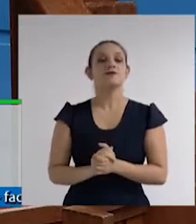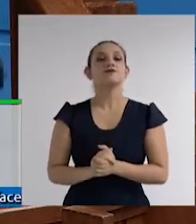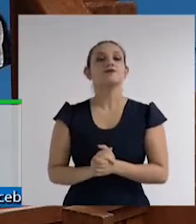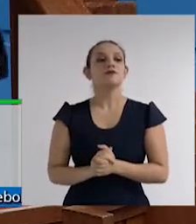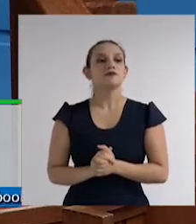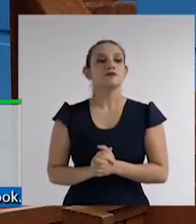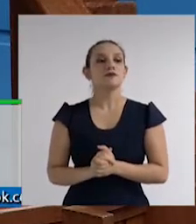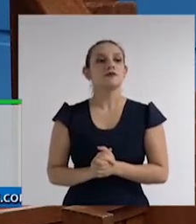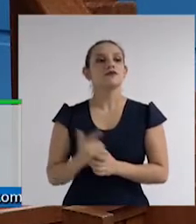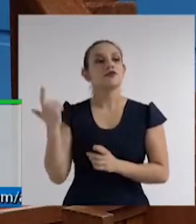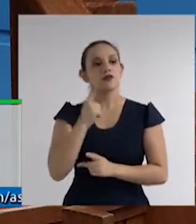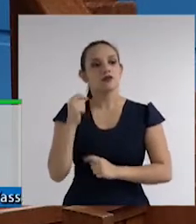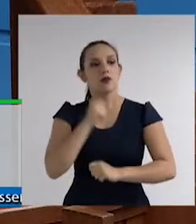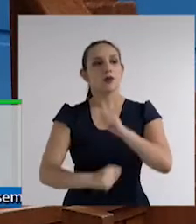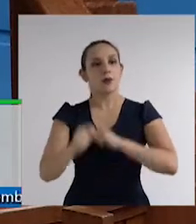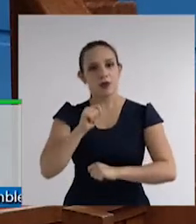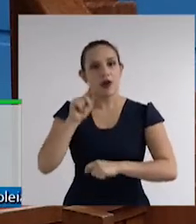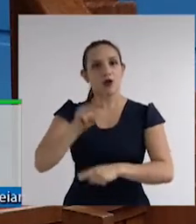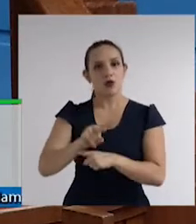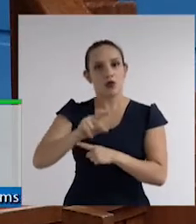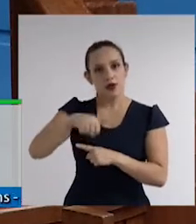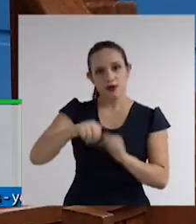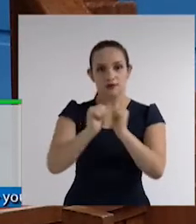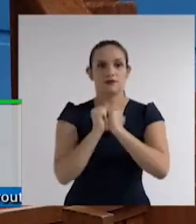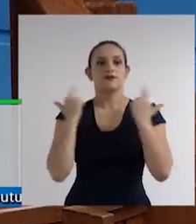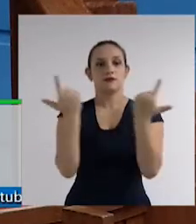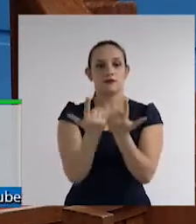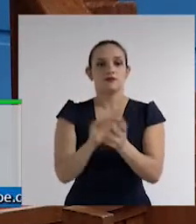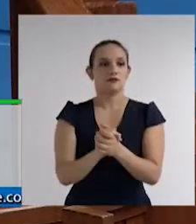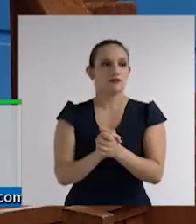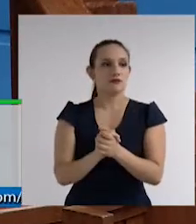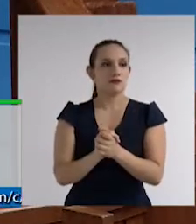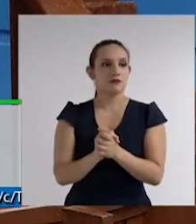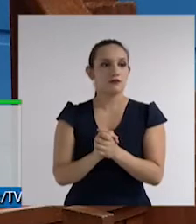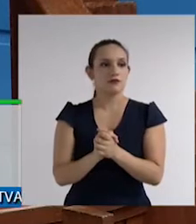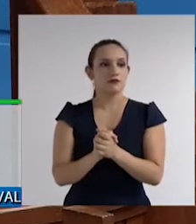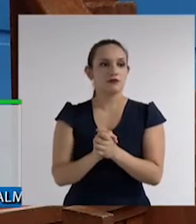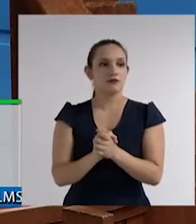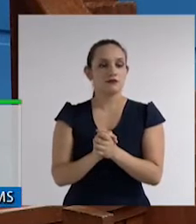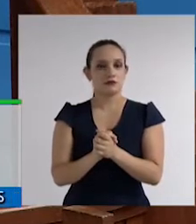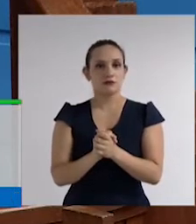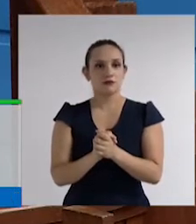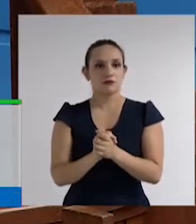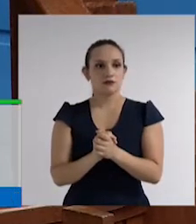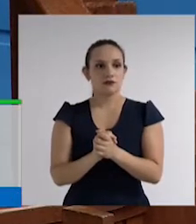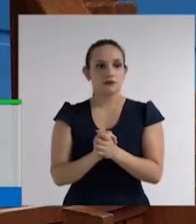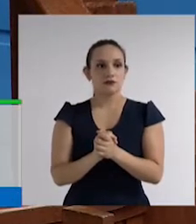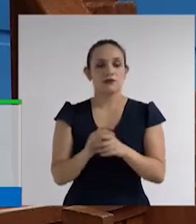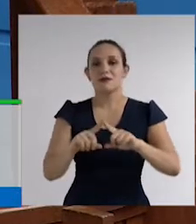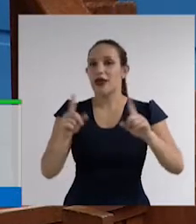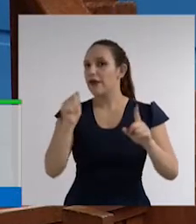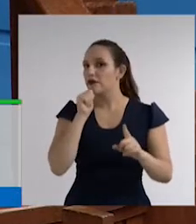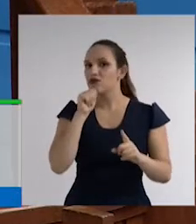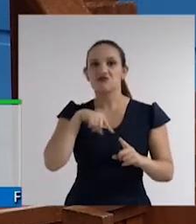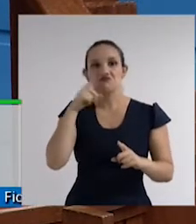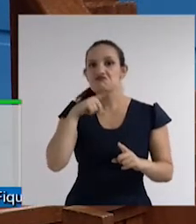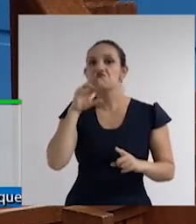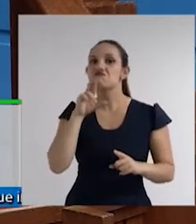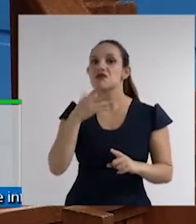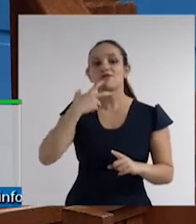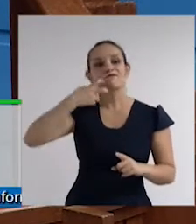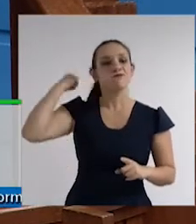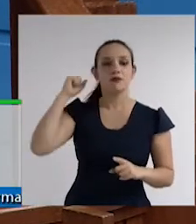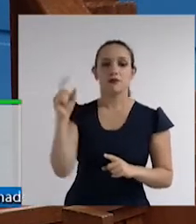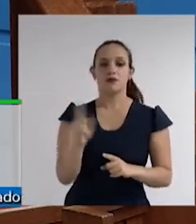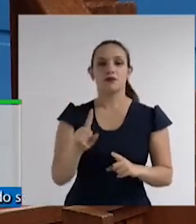12, administramos isso nessa casa e nós nunca conseguimos a contento surtir efeito. Então,